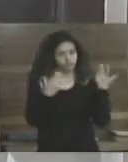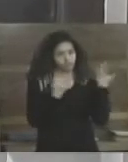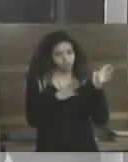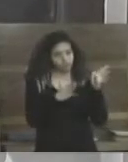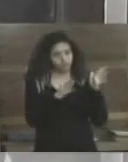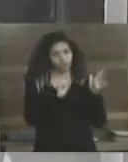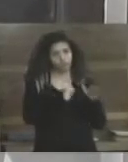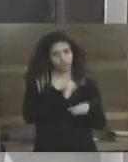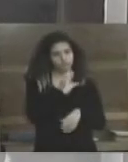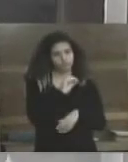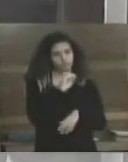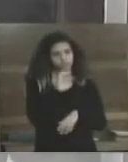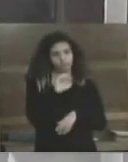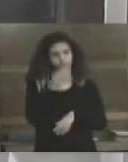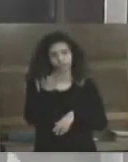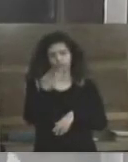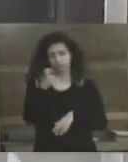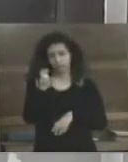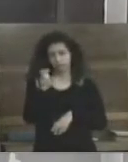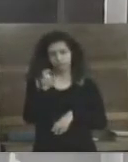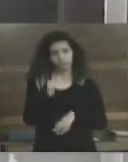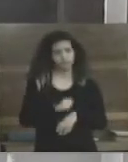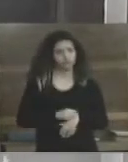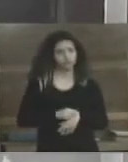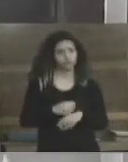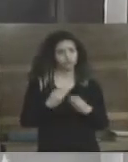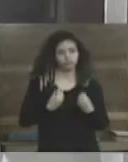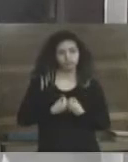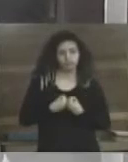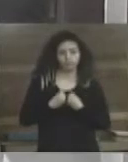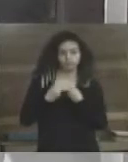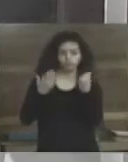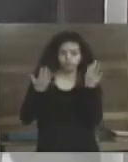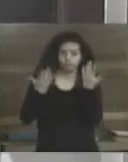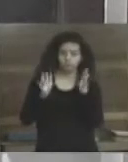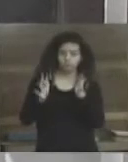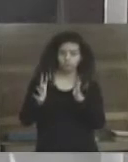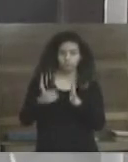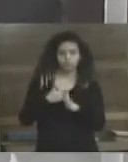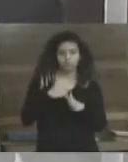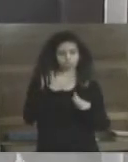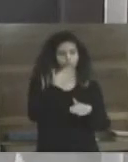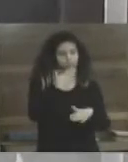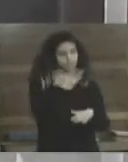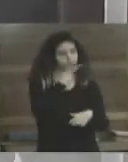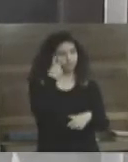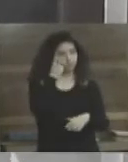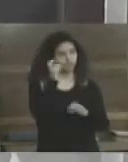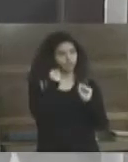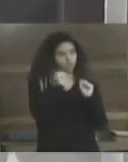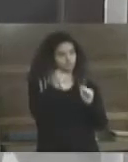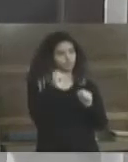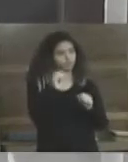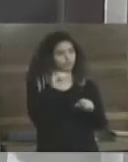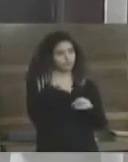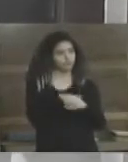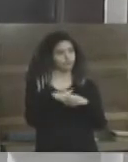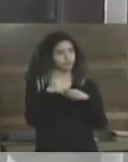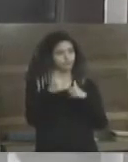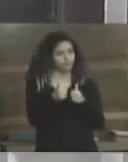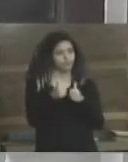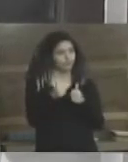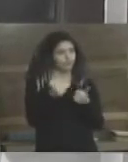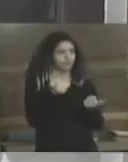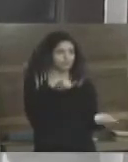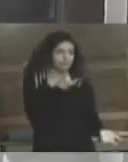aplauso 0045, que está sendo dada, e eu peço aos vereadores que possam aprovar, sem vocês a gente